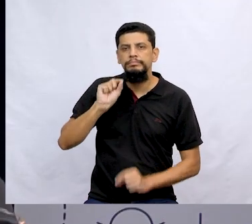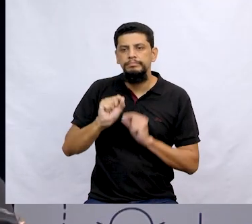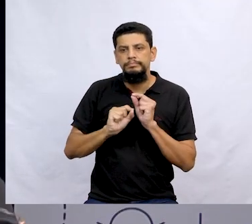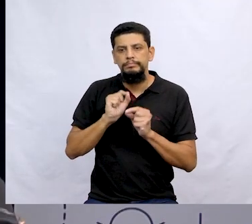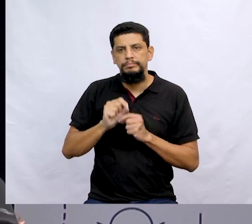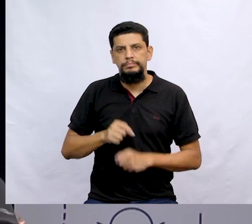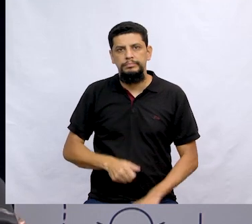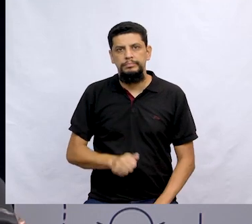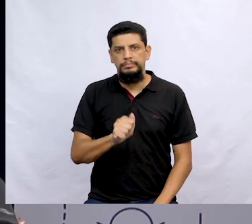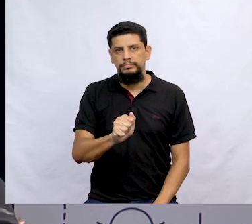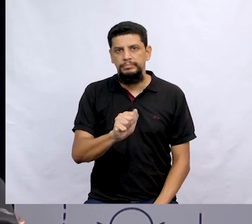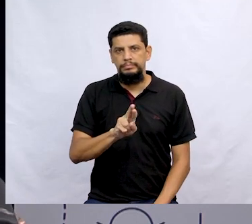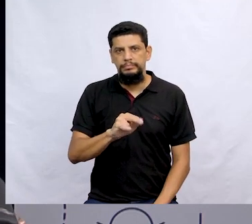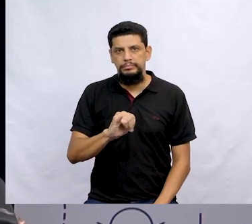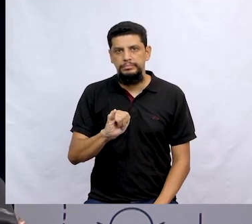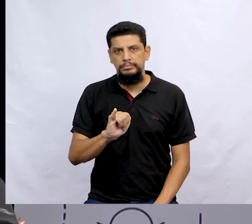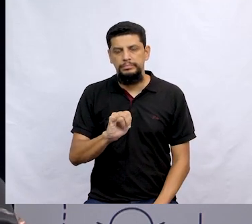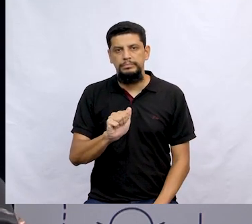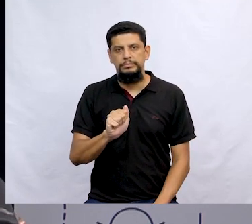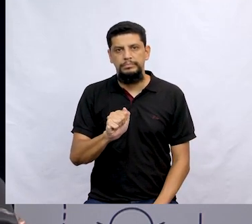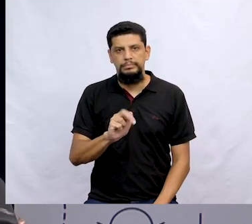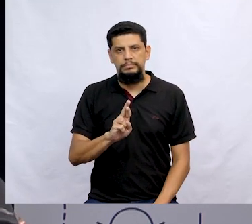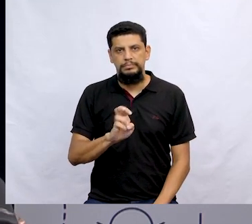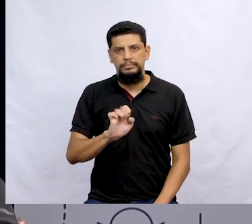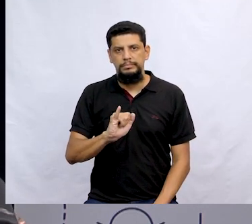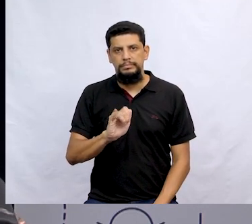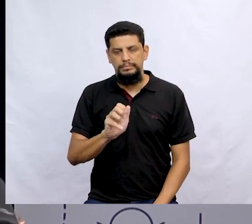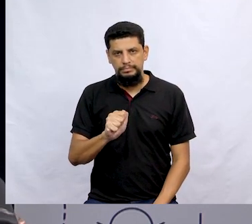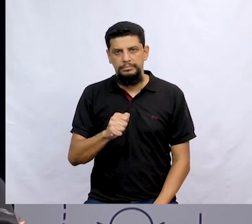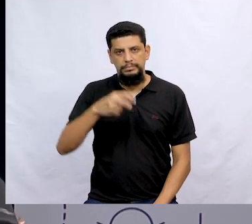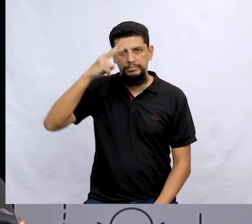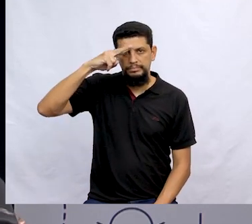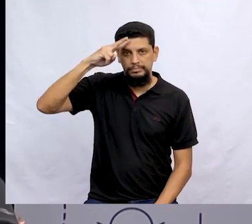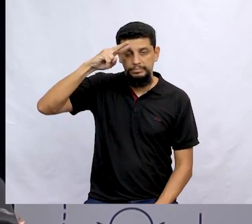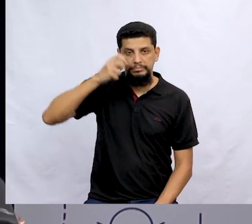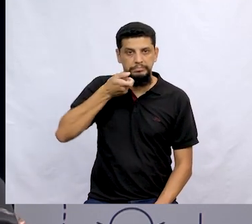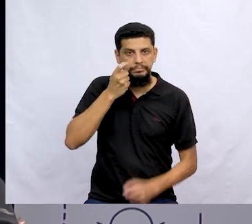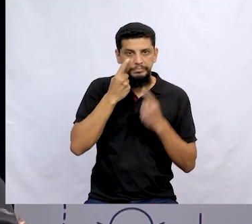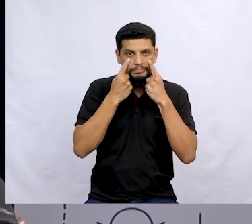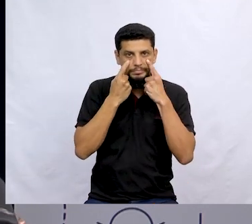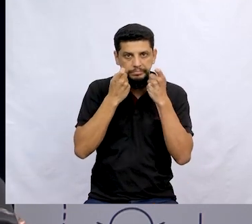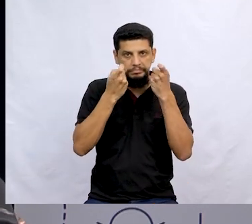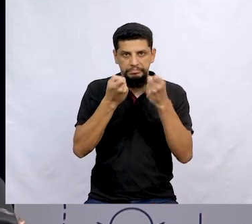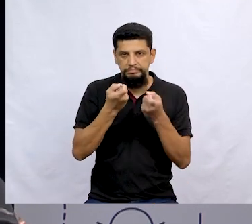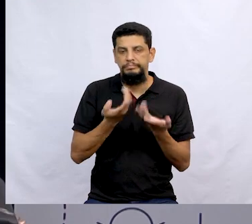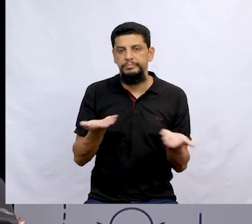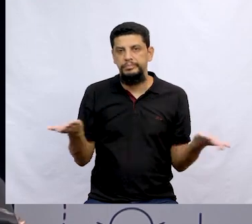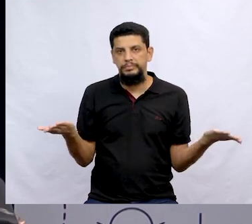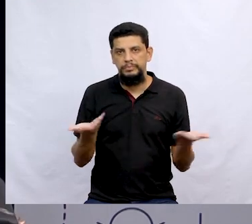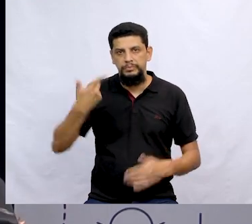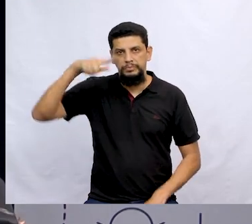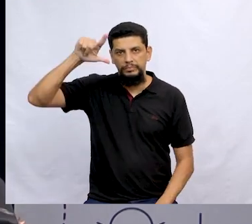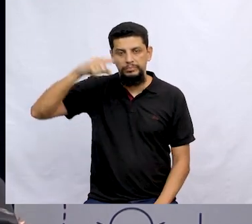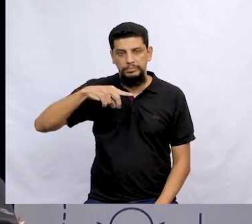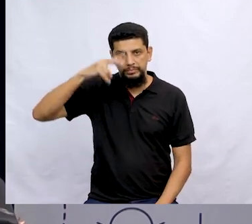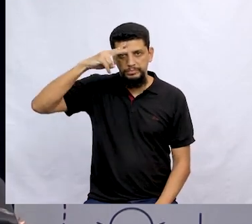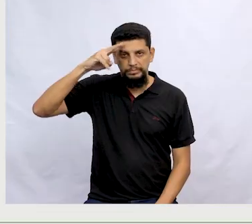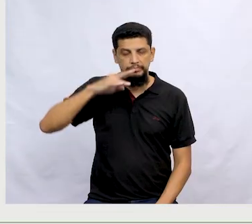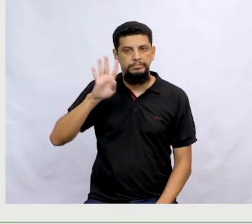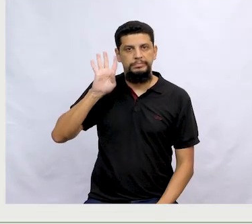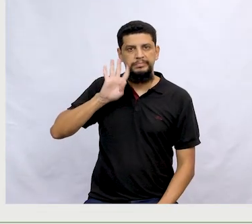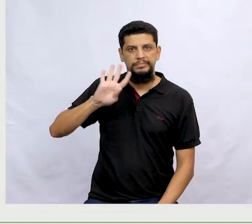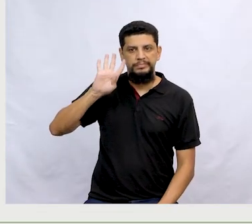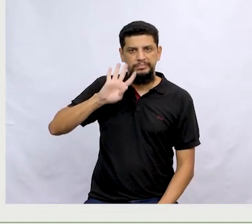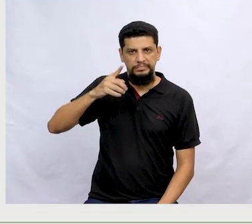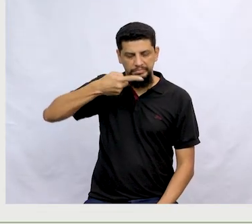Ari Areia. Isso mesmo. Foi uma história bem, bem interessante. Gente, outra história que foi legal